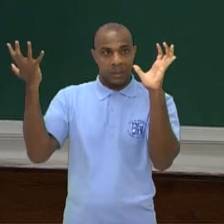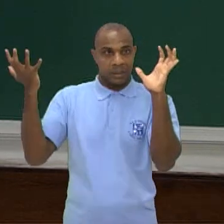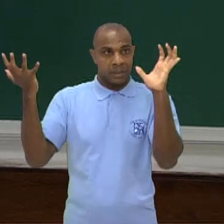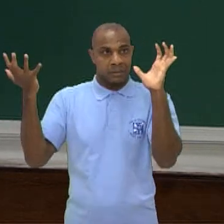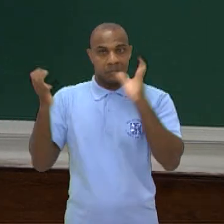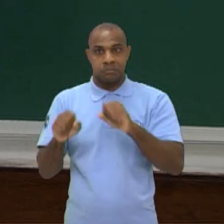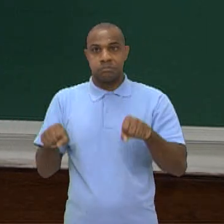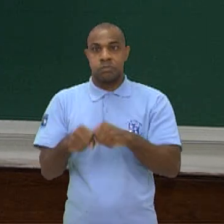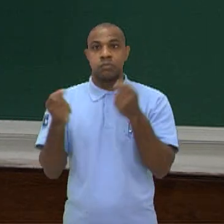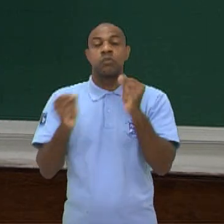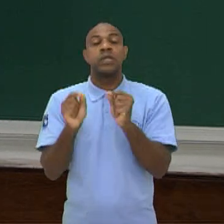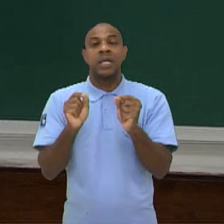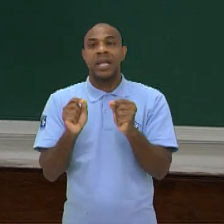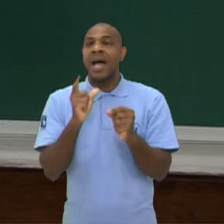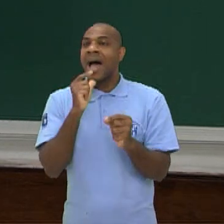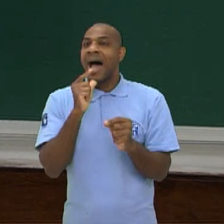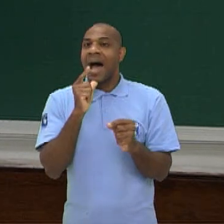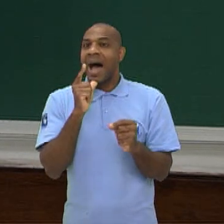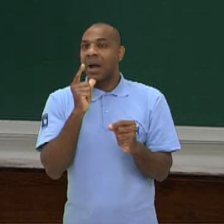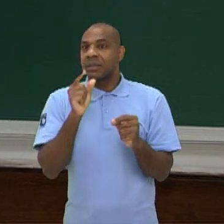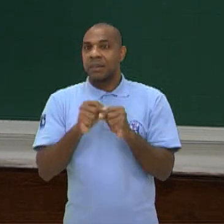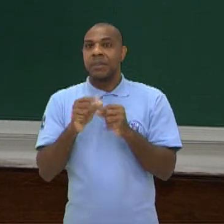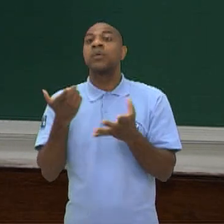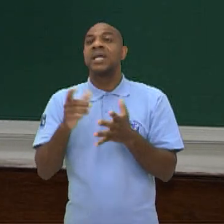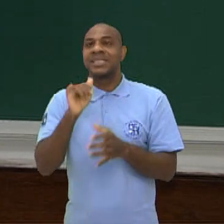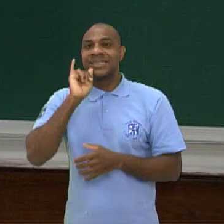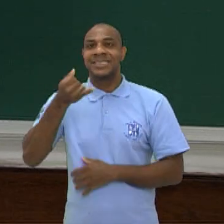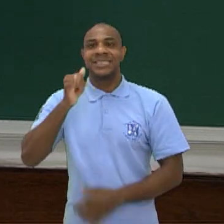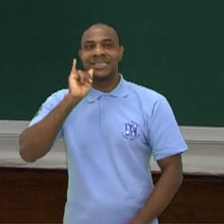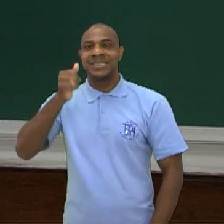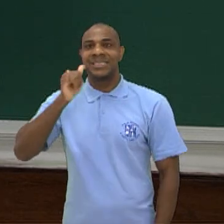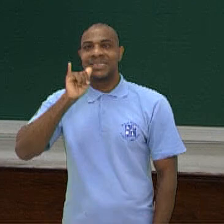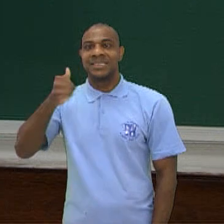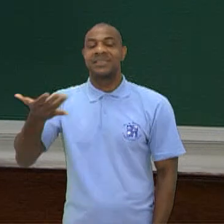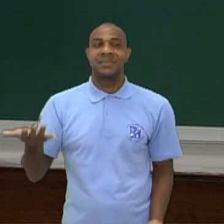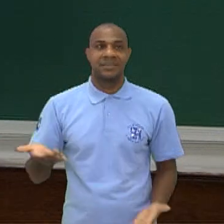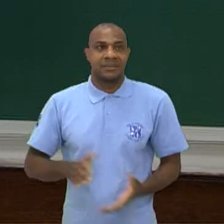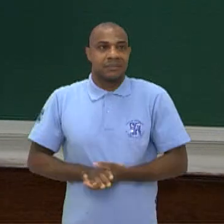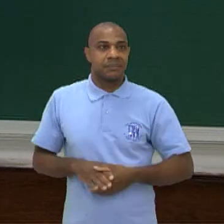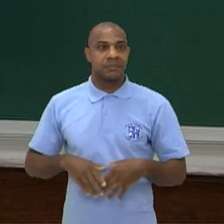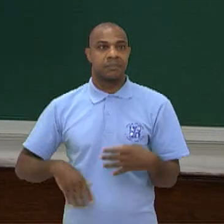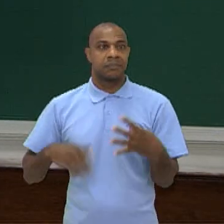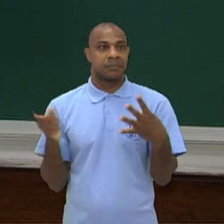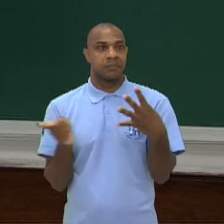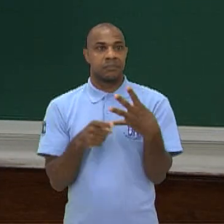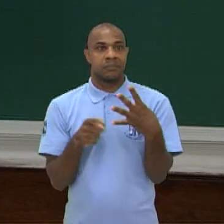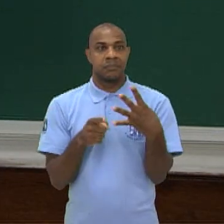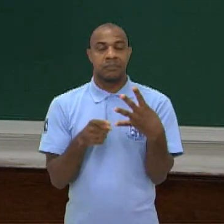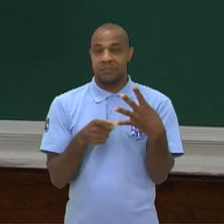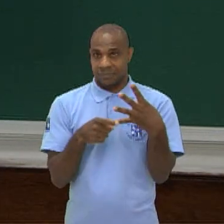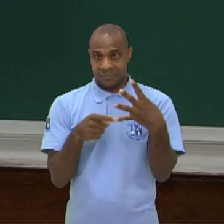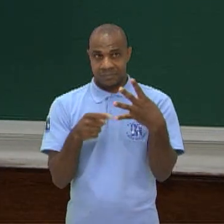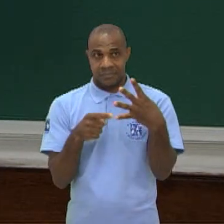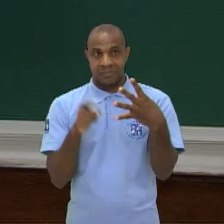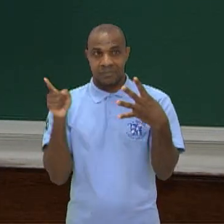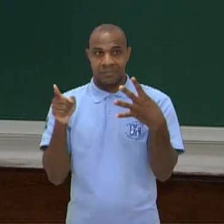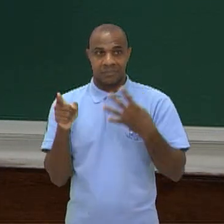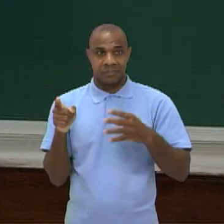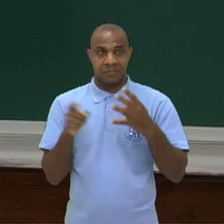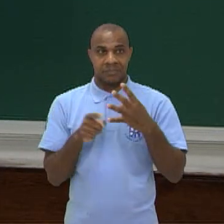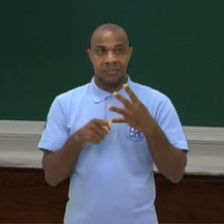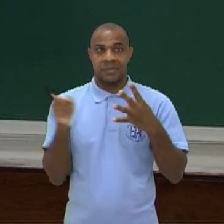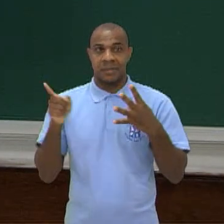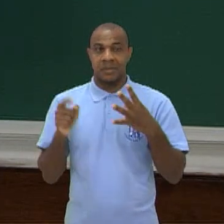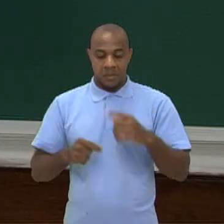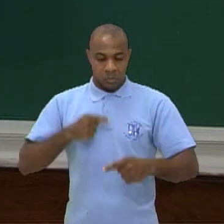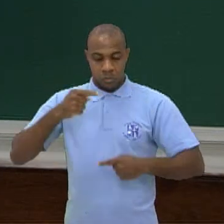da água e excitação de elétrons, né? Produção de energia. Não sequestrou o gás carbônico. O sequestro do gás carbônico, então, ocorre no